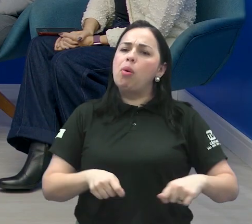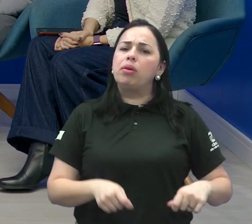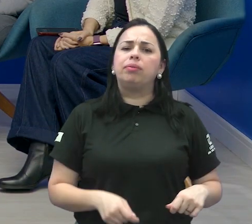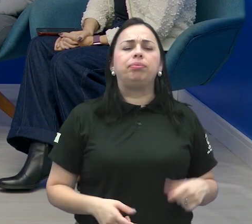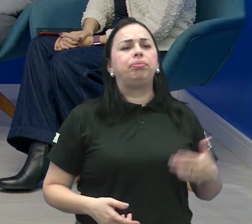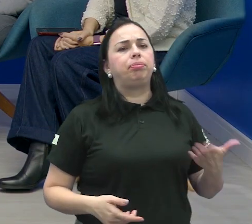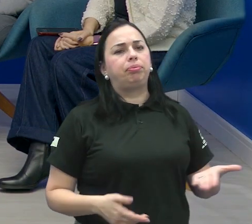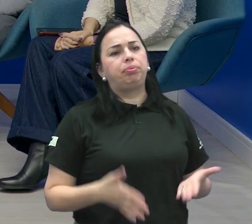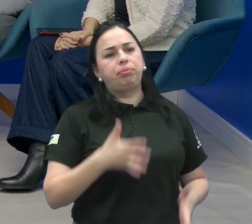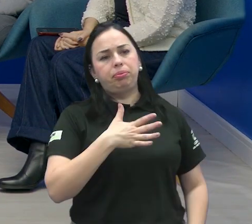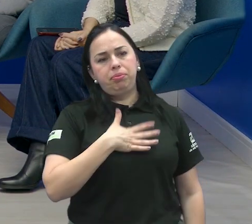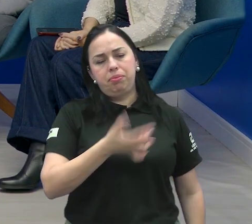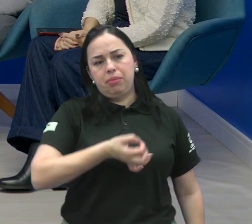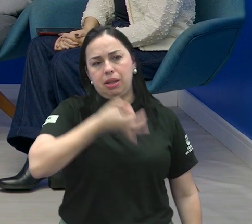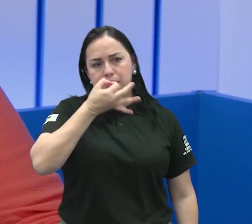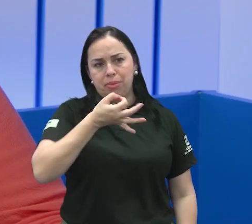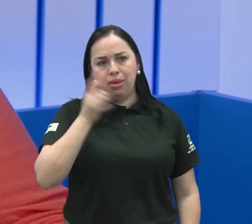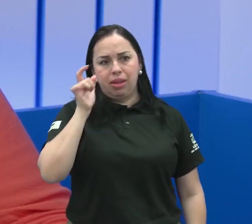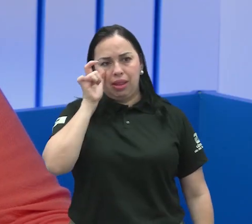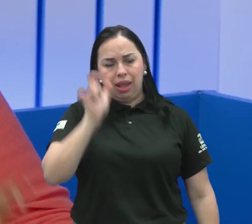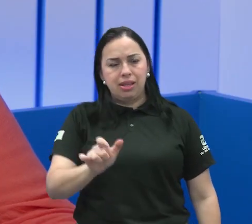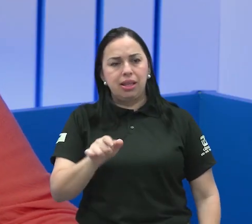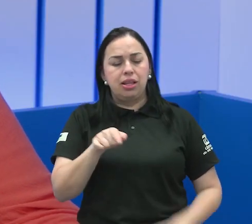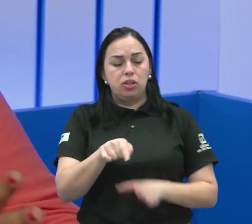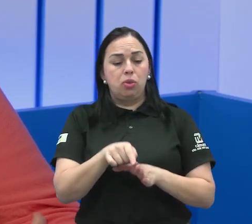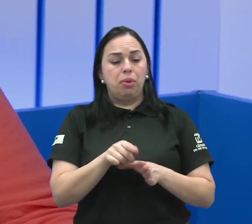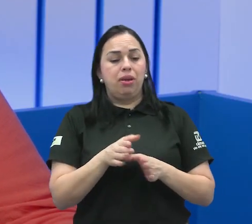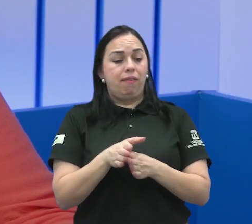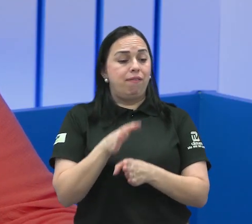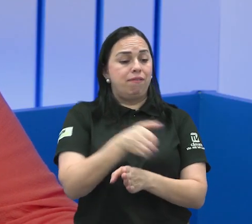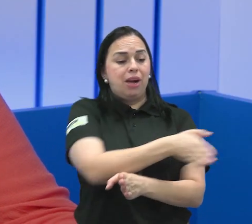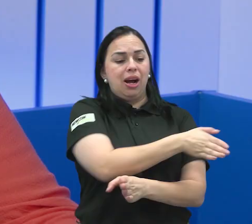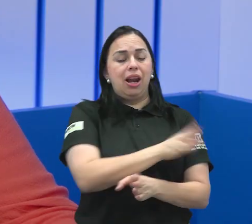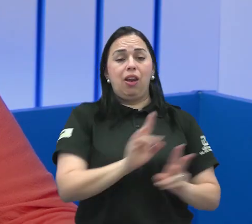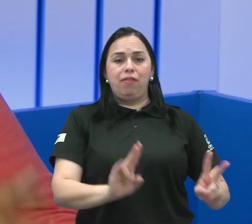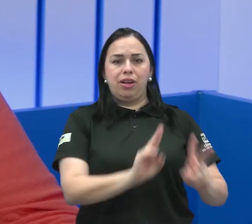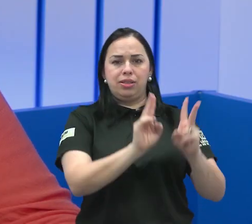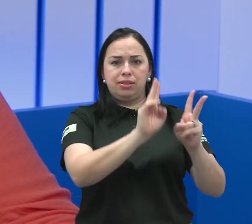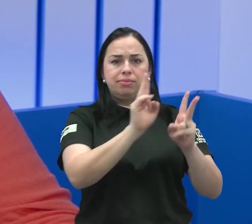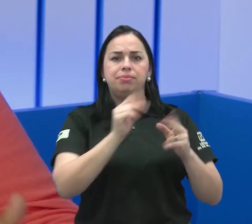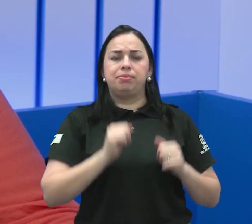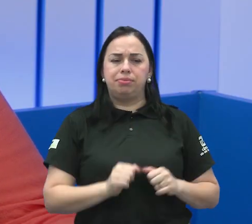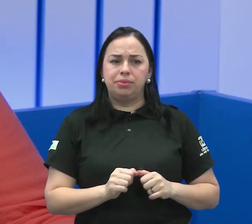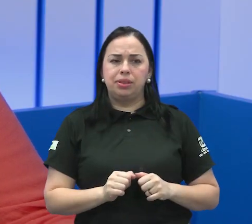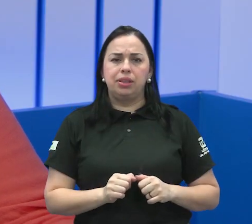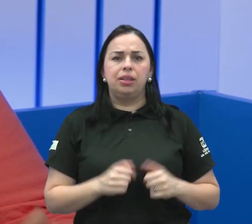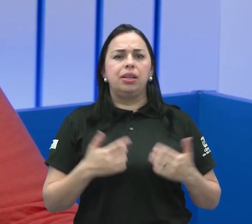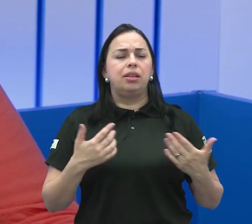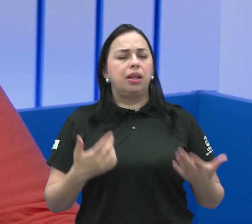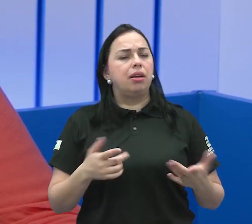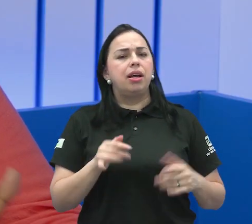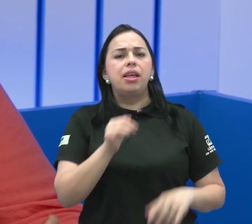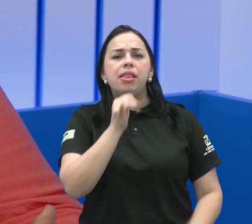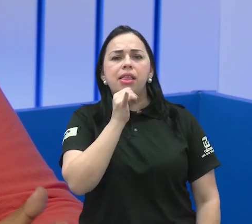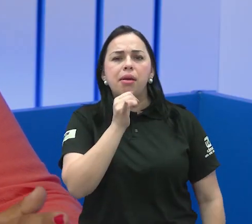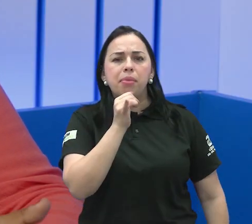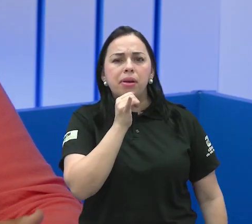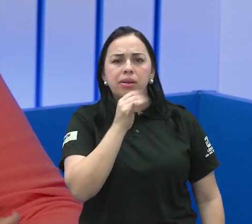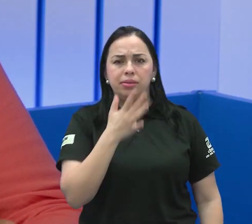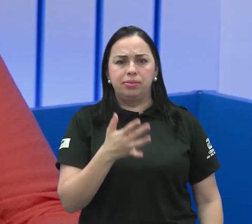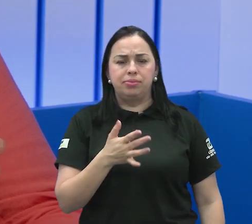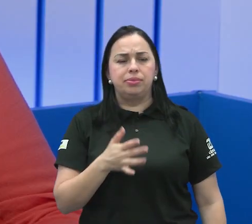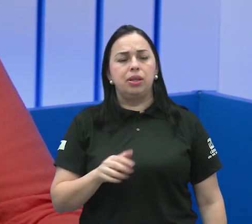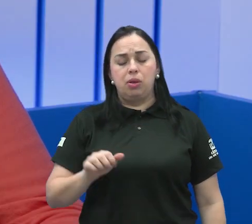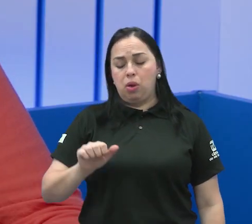Para esse pensamento. Eu acho muito interessante que na decolonialidade, hoje a gente traz muito o pensamento da Ailton Krenak, por exemplo.